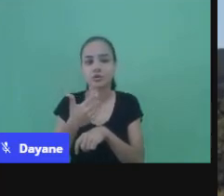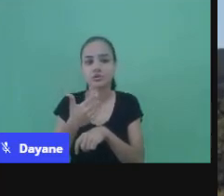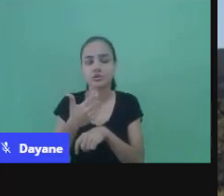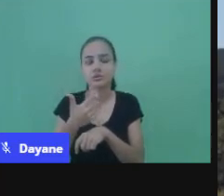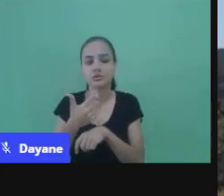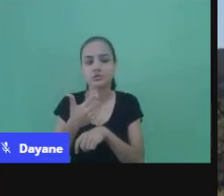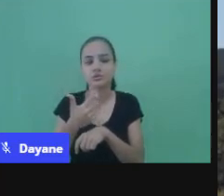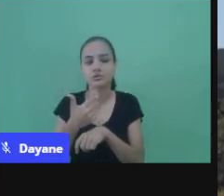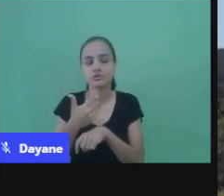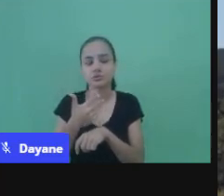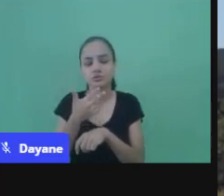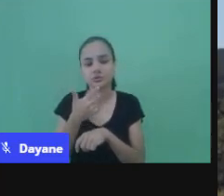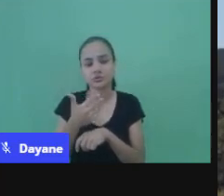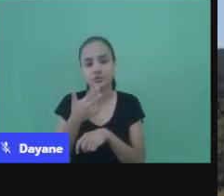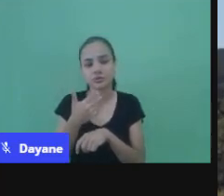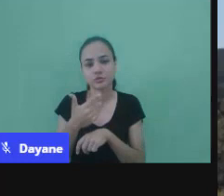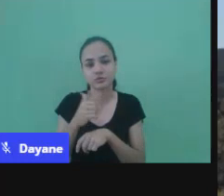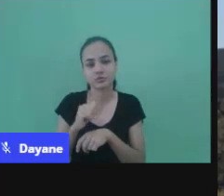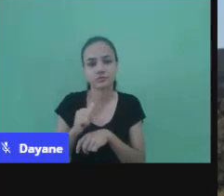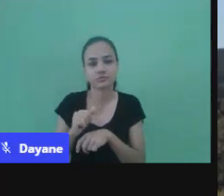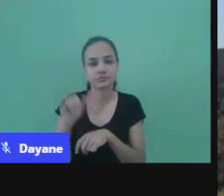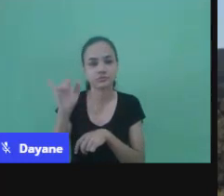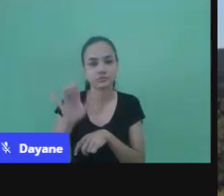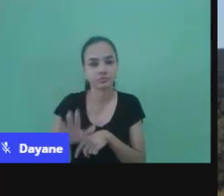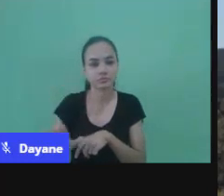ameaça para o tamanduá-bandeira, que é